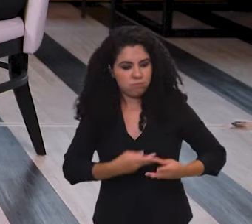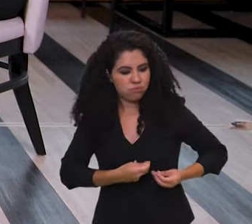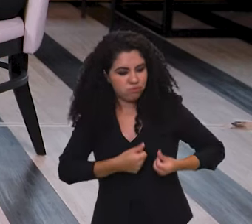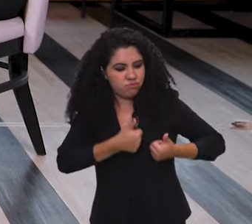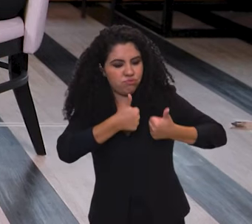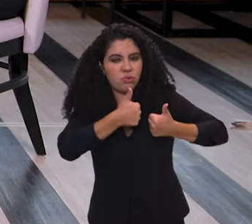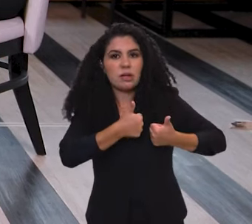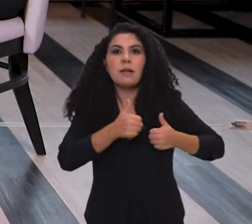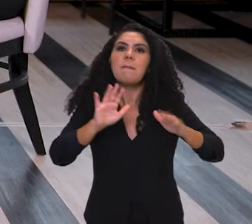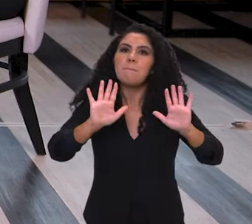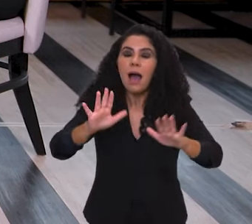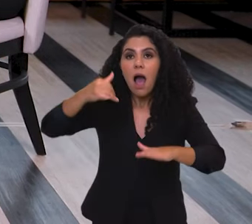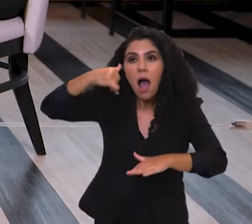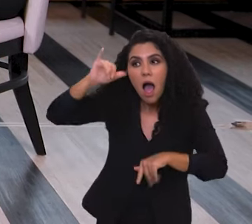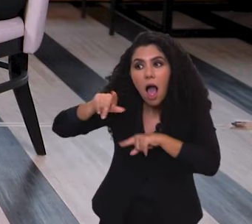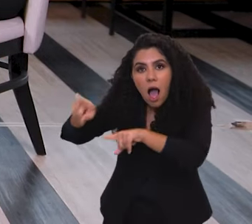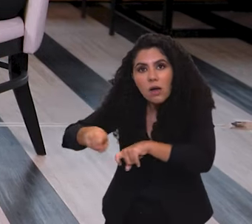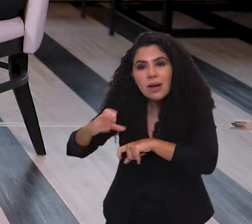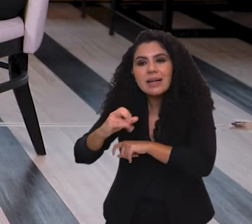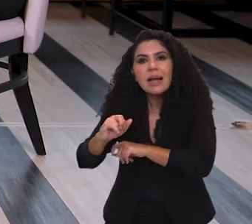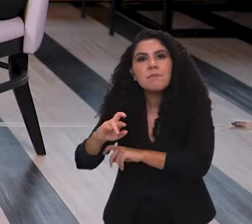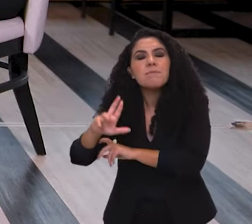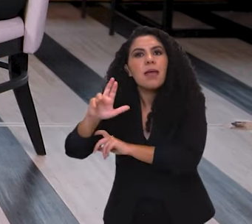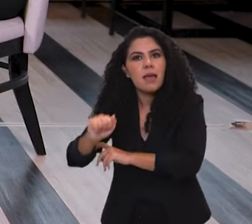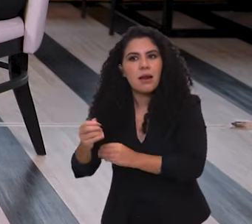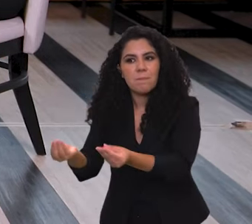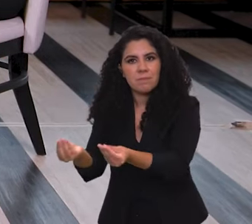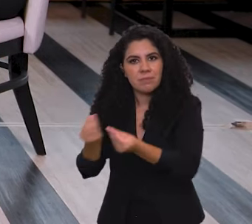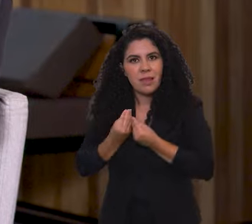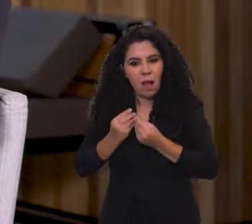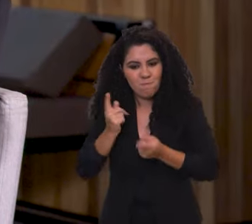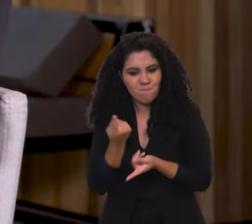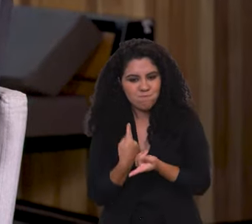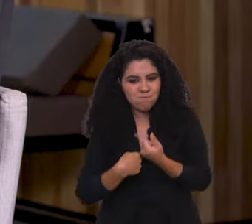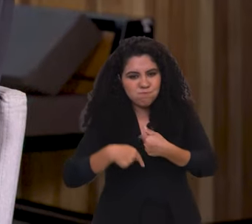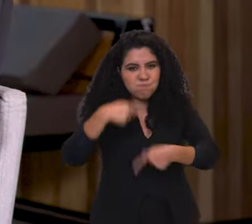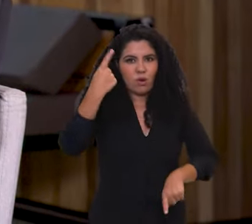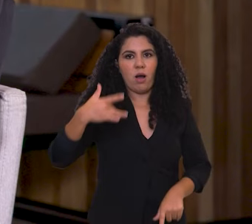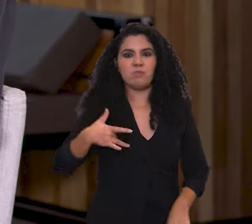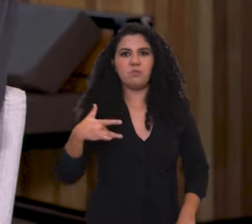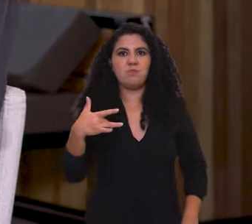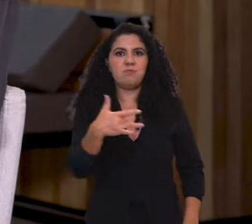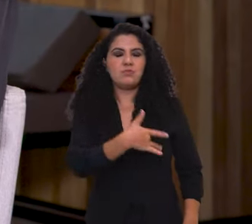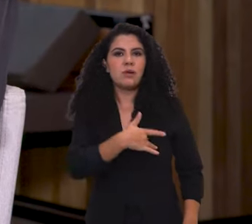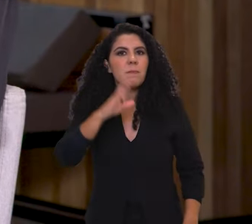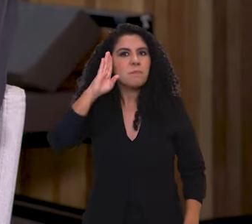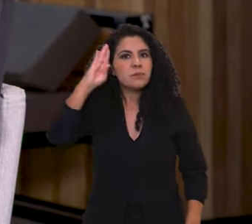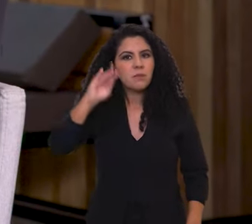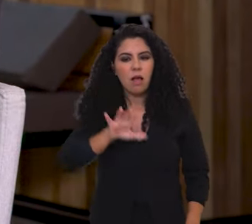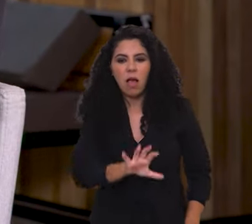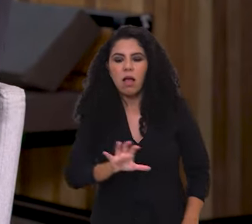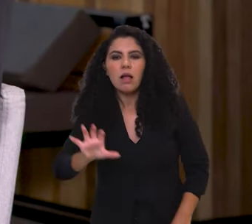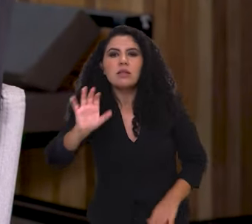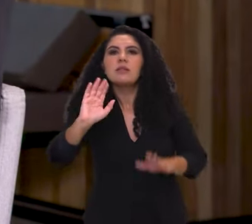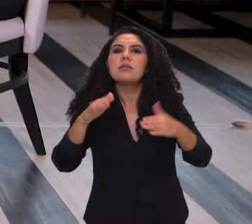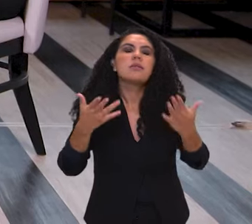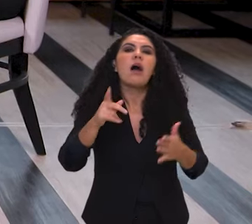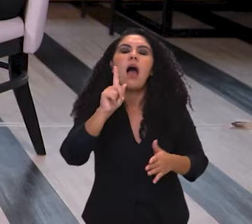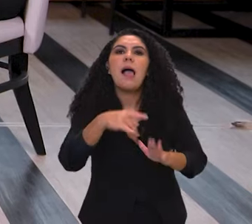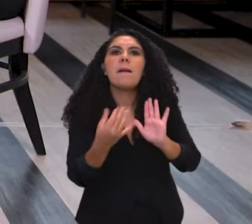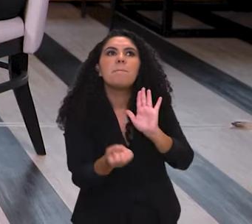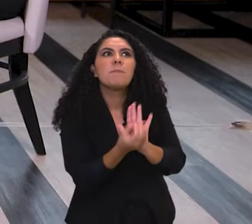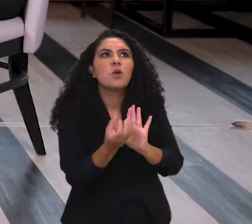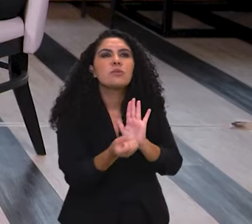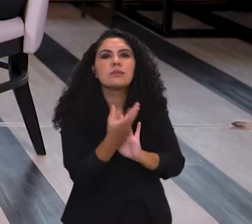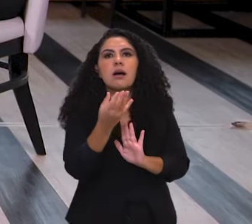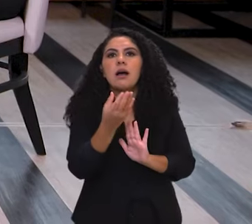a avicultura caipira, ela gera um potencial gigantesco para esses territórios onde são produzidos. E é uma